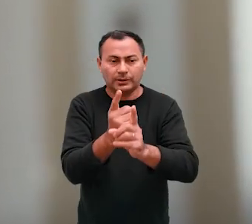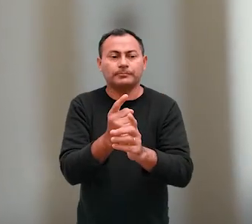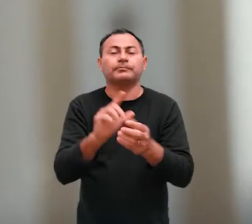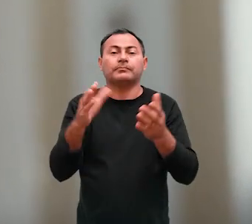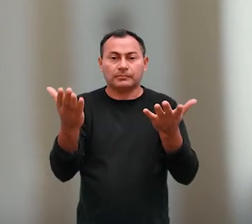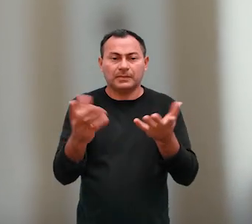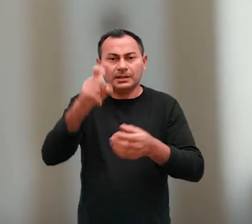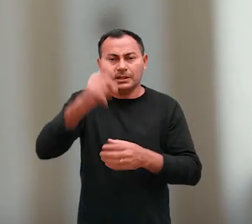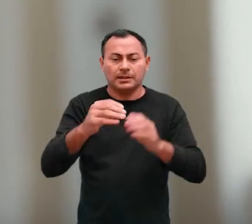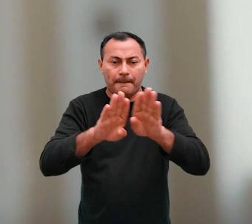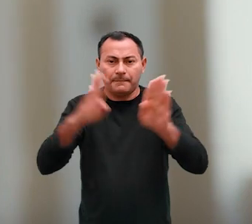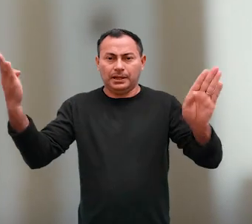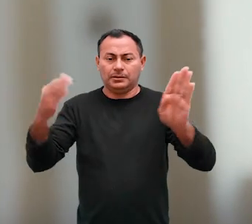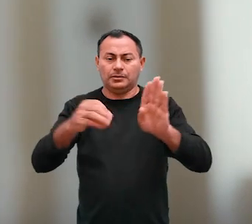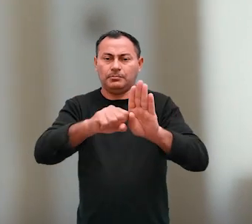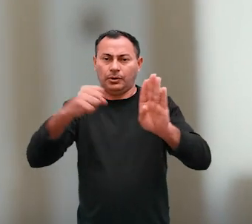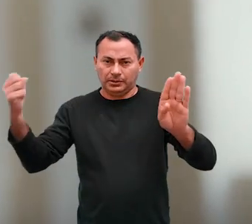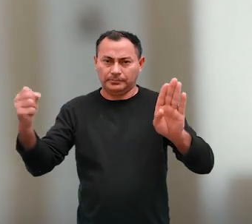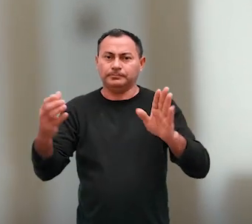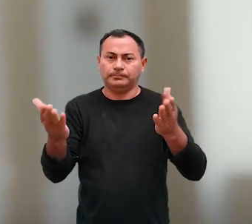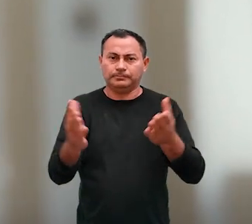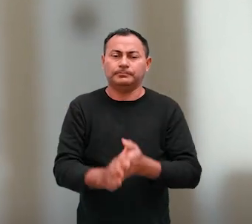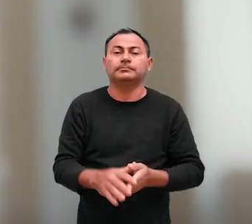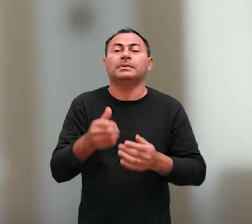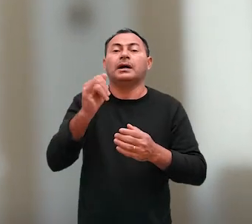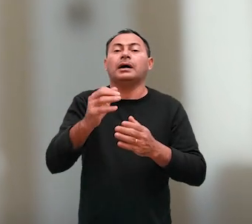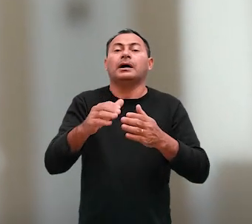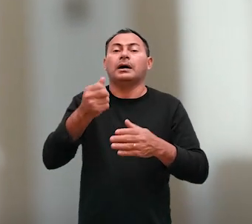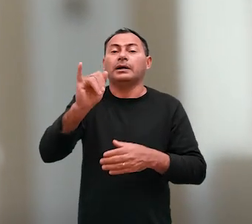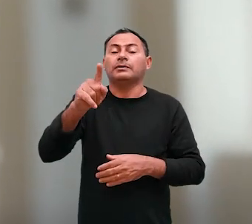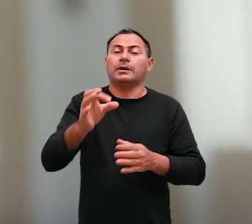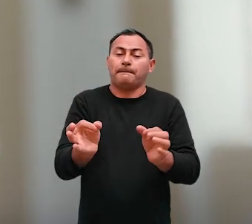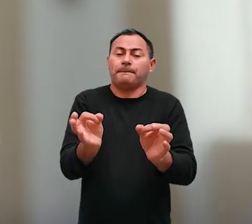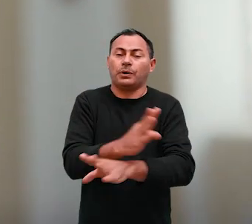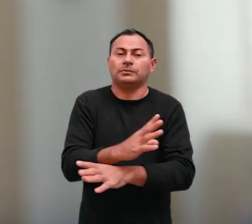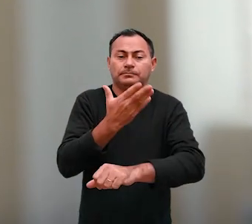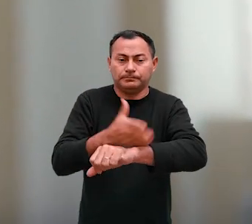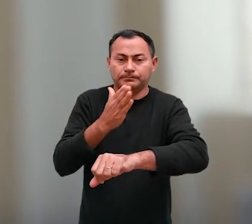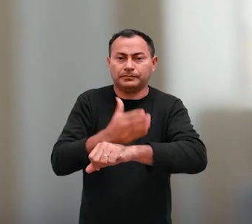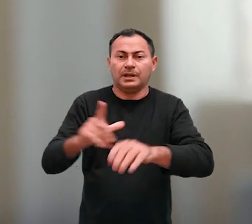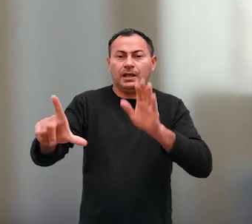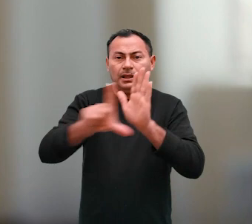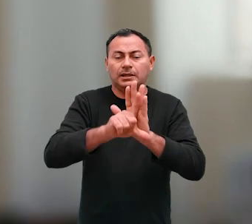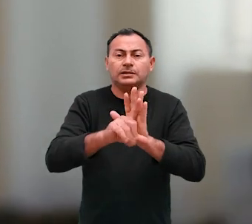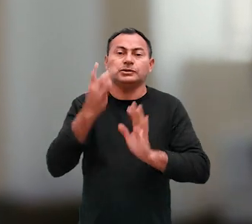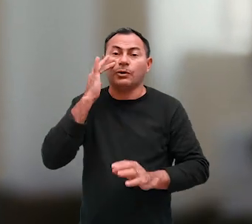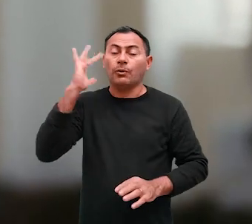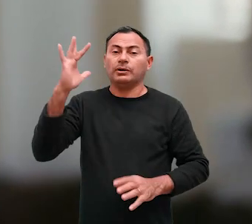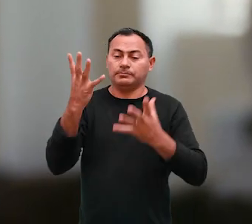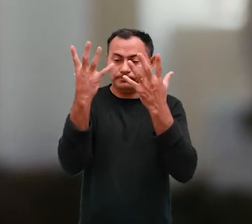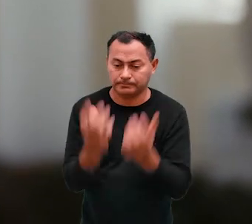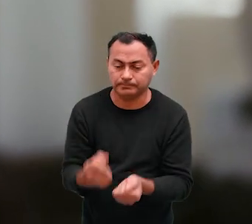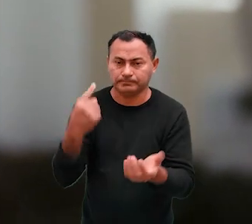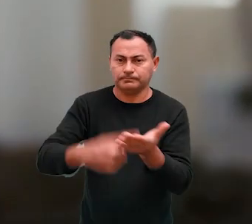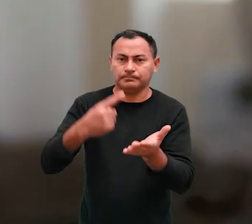que lhe seja aberta a porta, vamos dizer assim. Aí então você estará pronto para aplicar a lei de ouro e para assumir